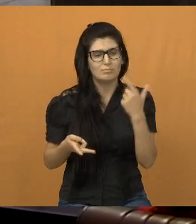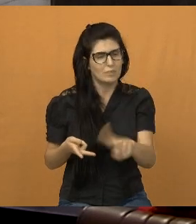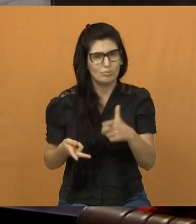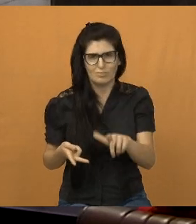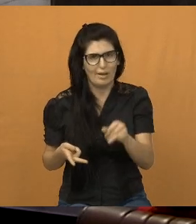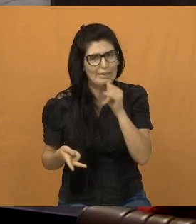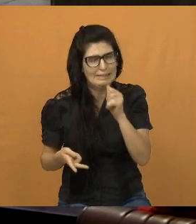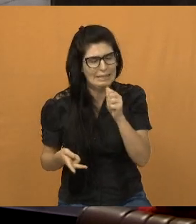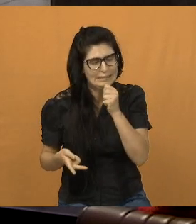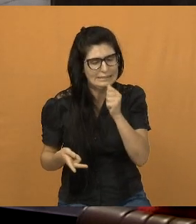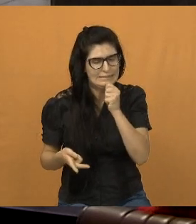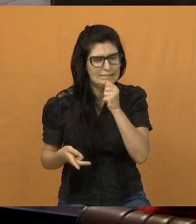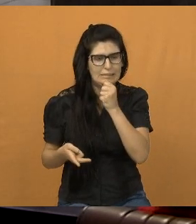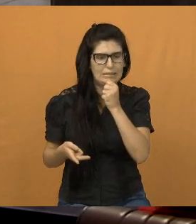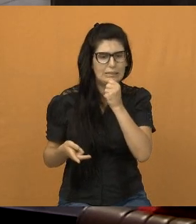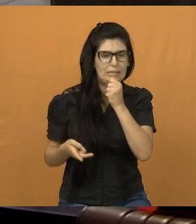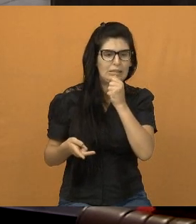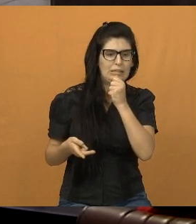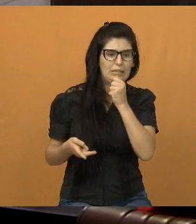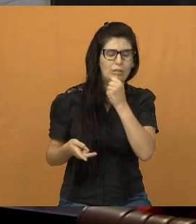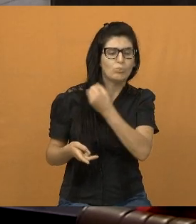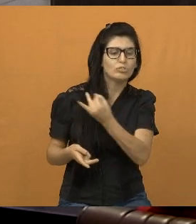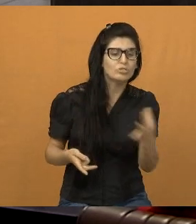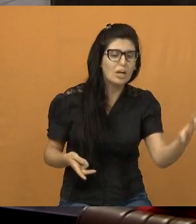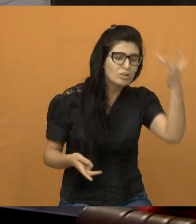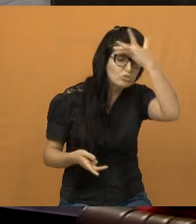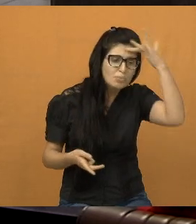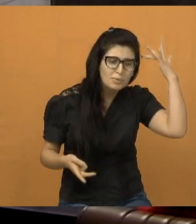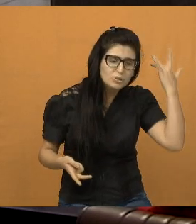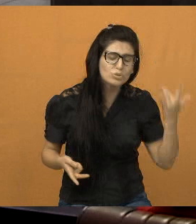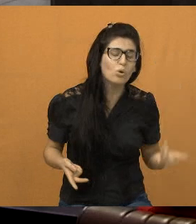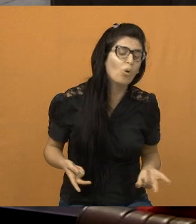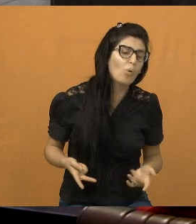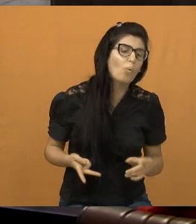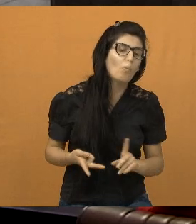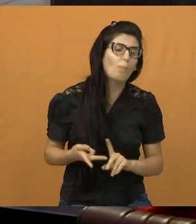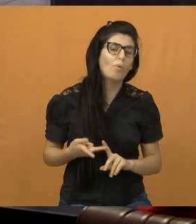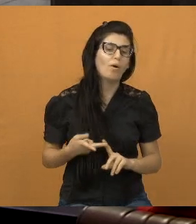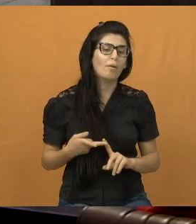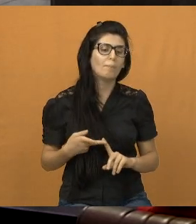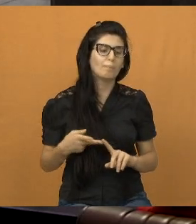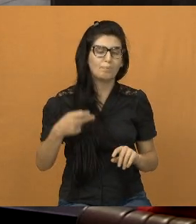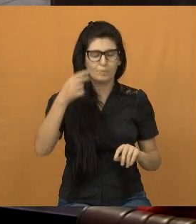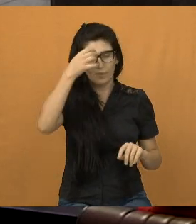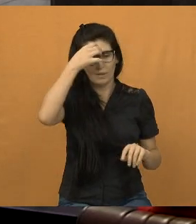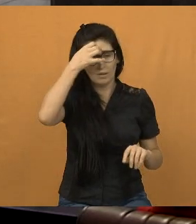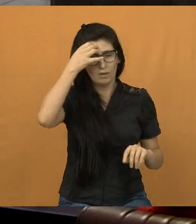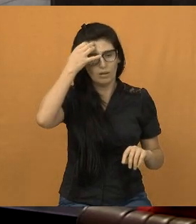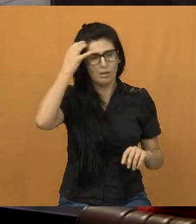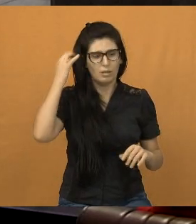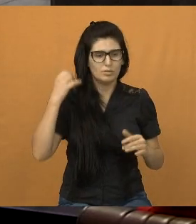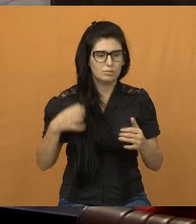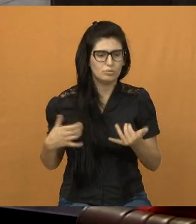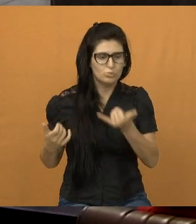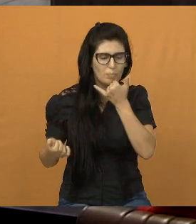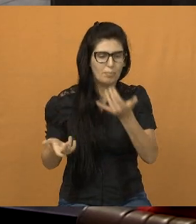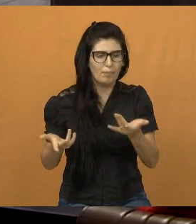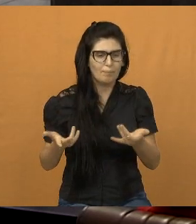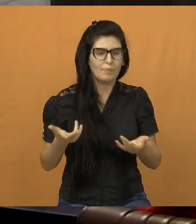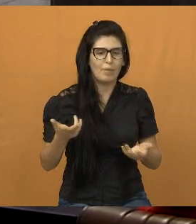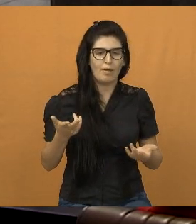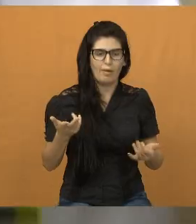número, porque as cirurgias a gente vai dividir entre a média complexidade, que o município tem